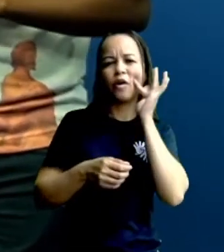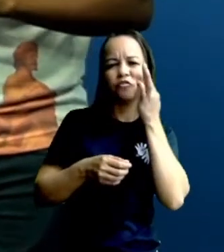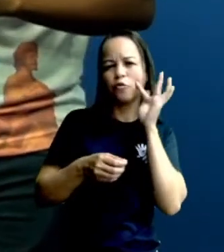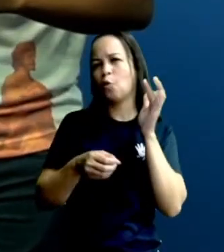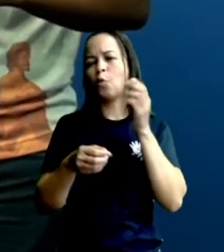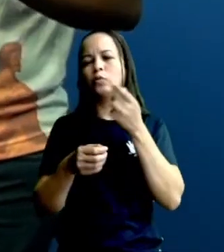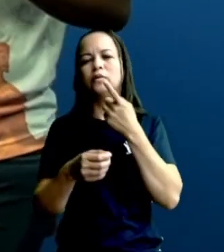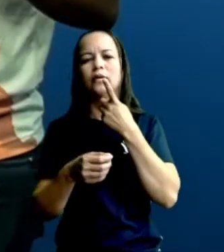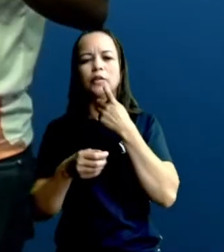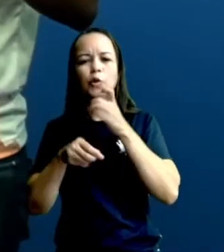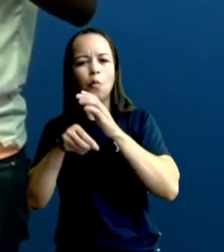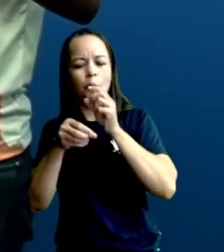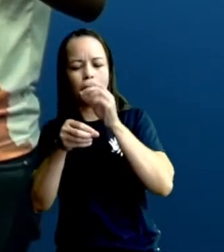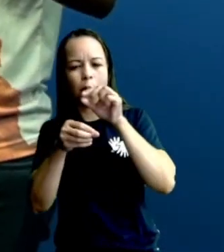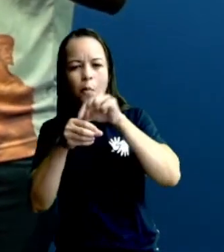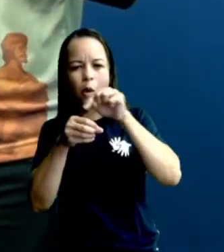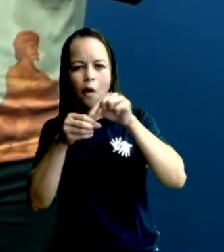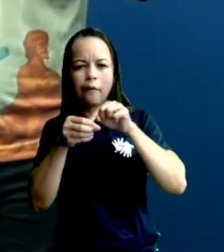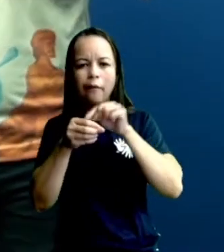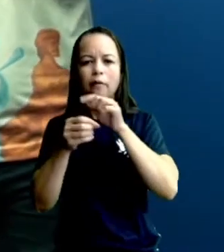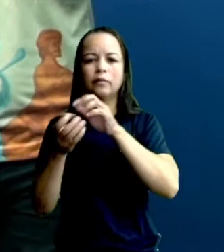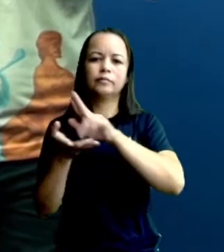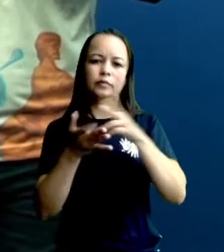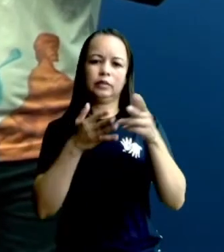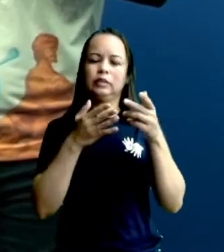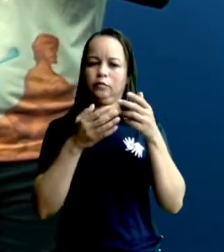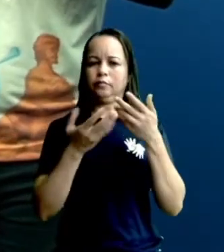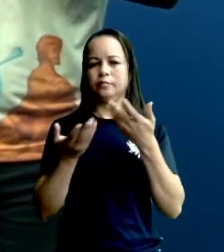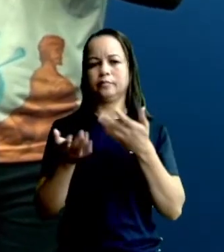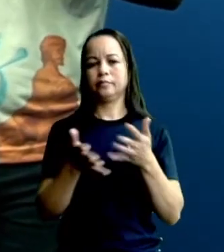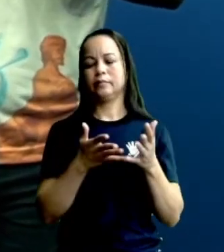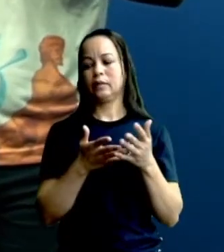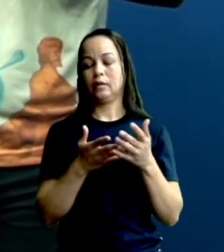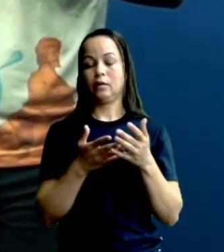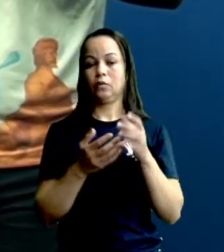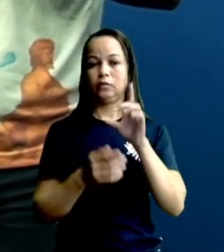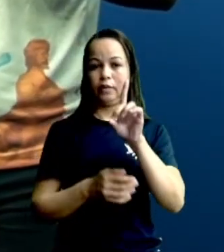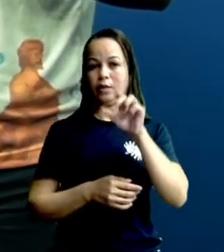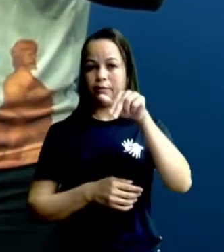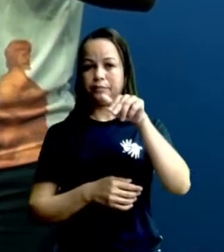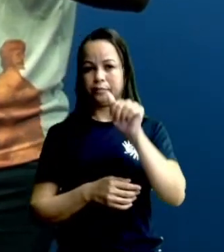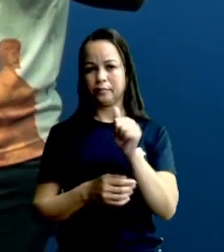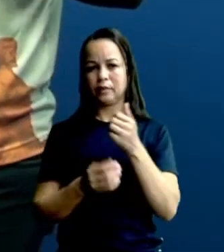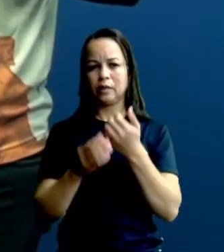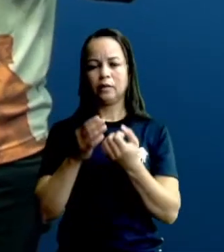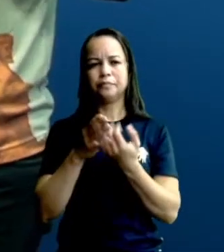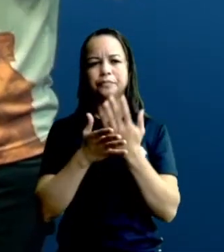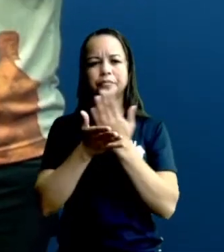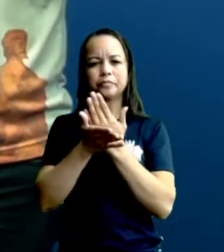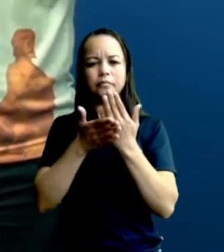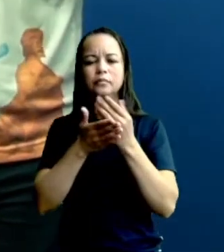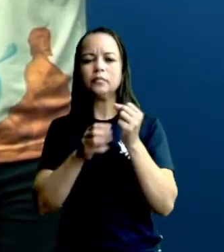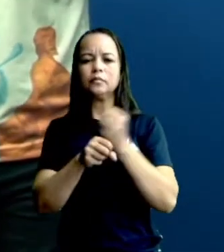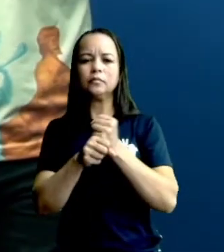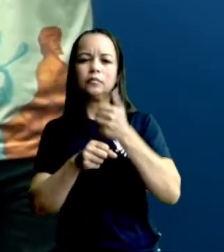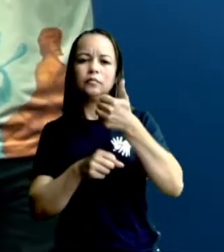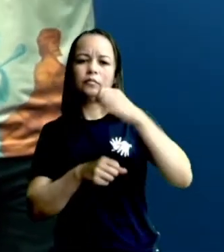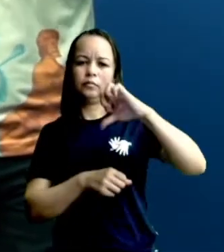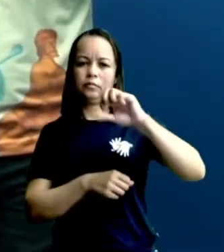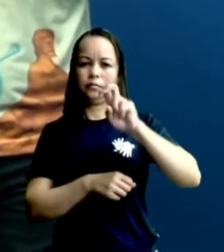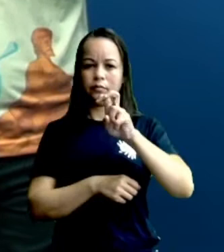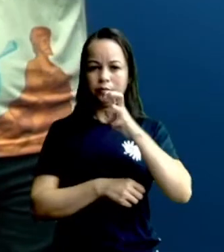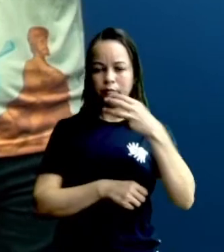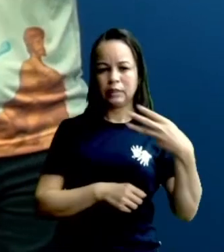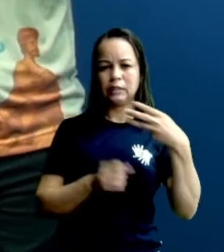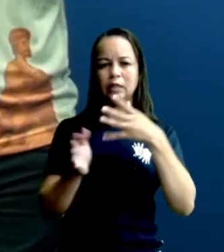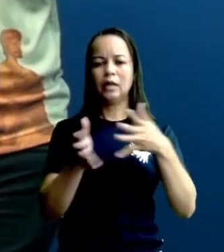para você. Inclusive o DNA, já que já se tem que teoricamente, desde 1953, que seu